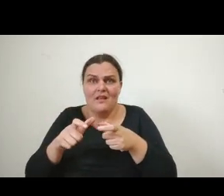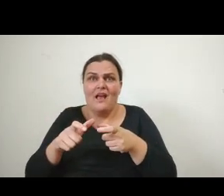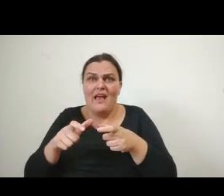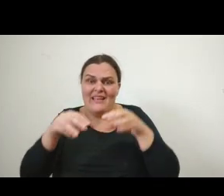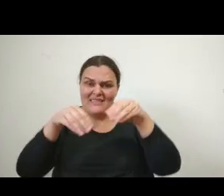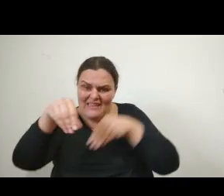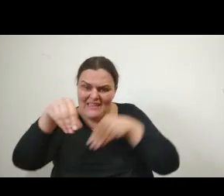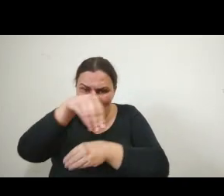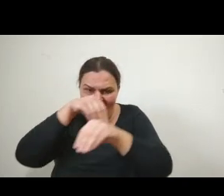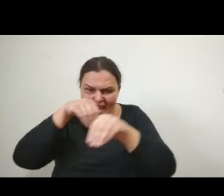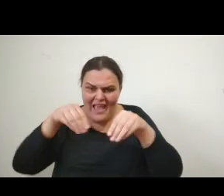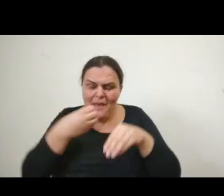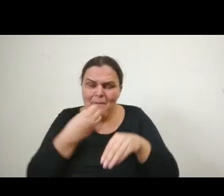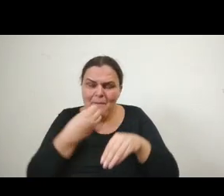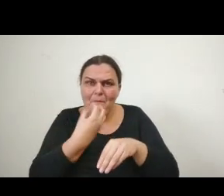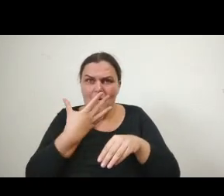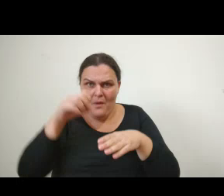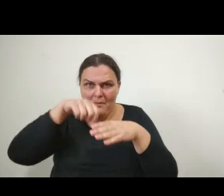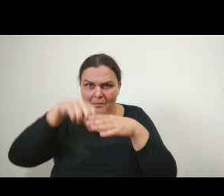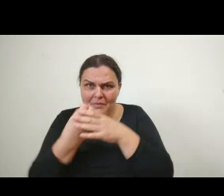de deslocamento dos cultivos.